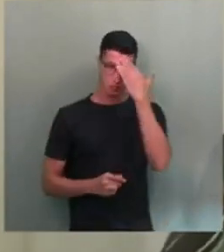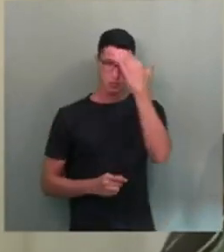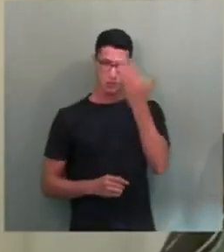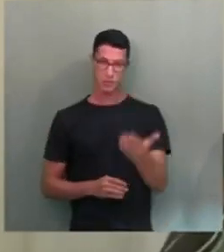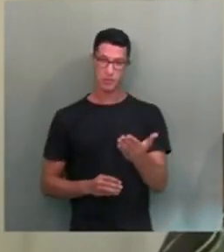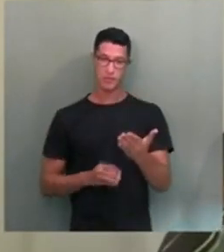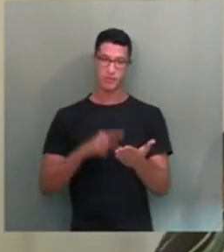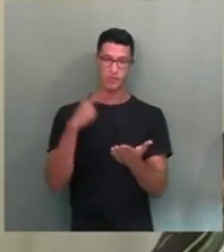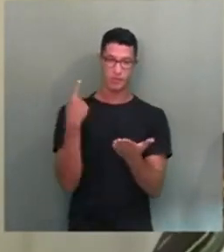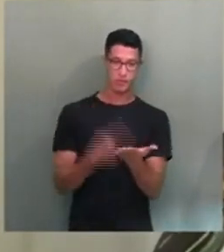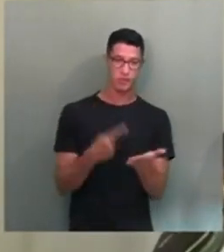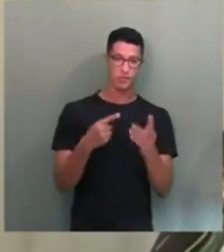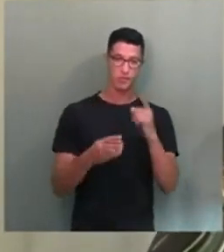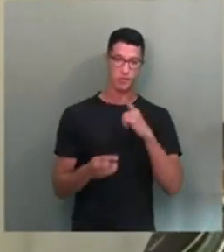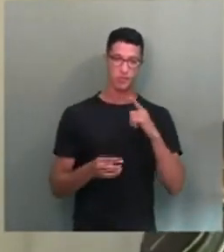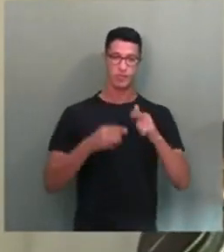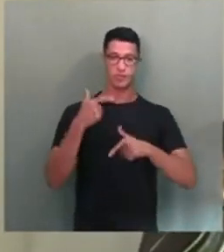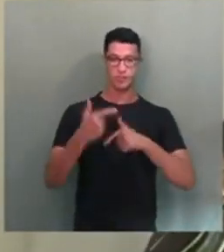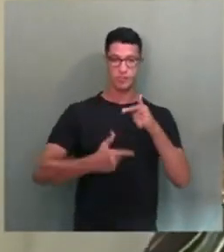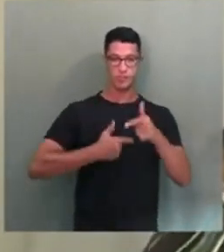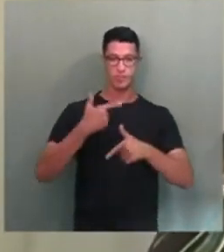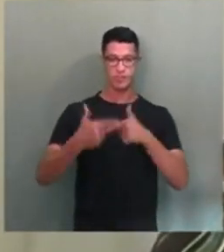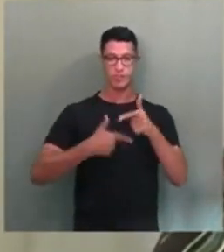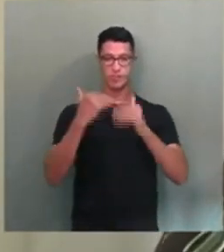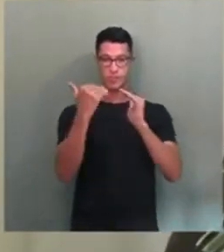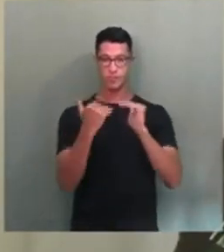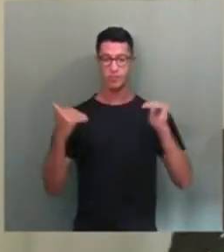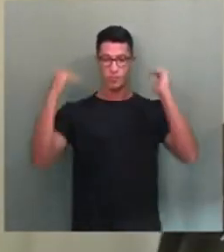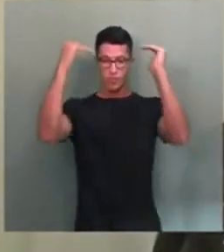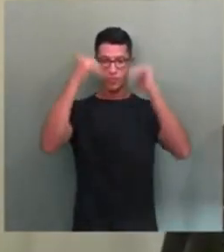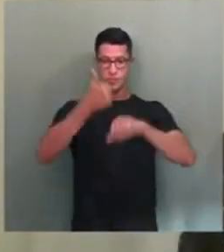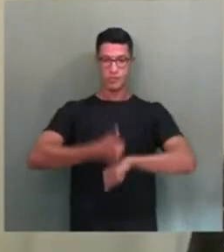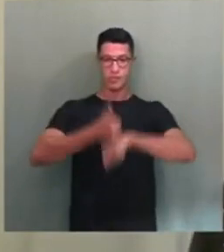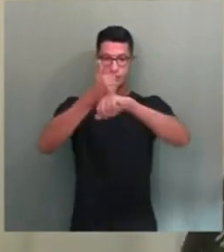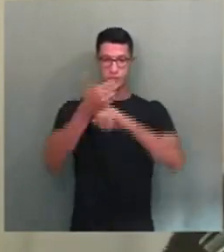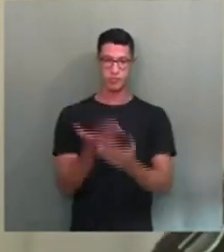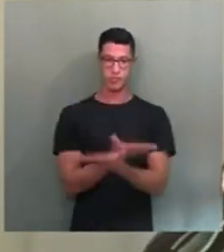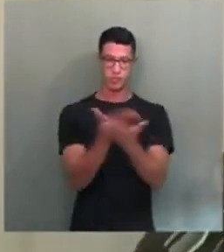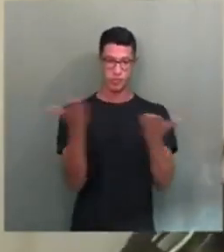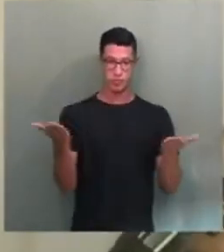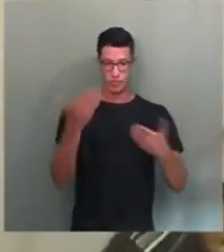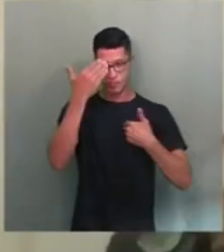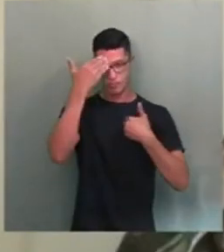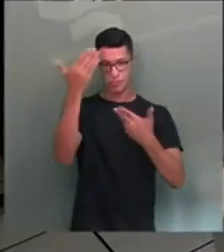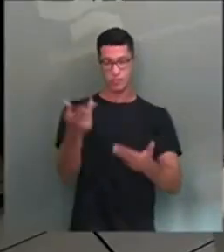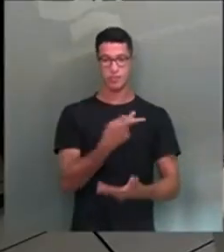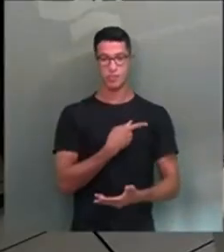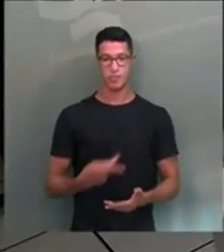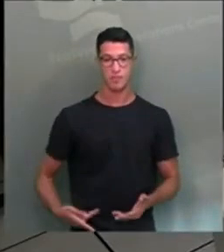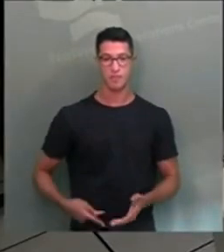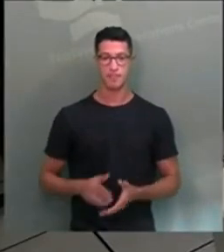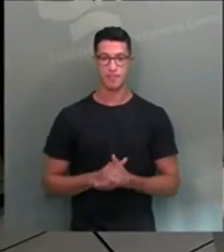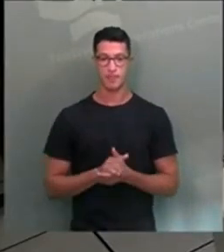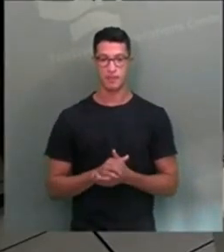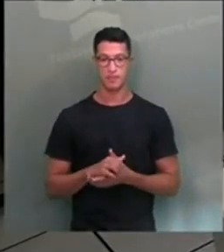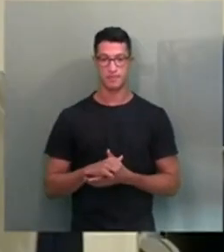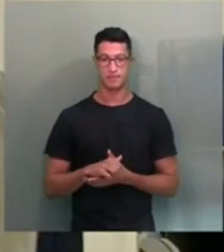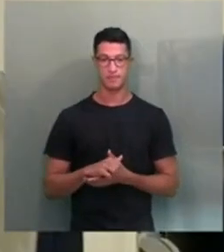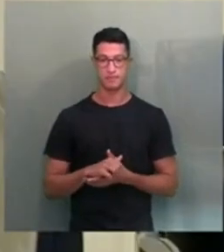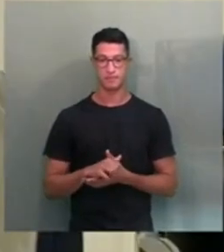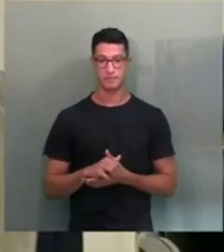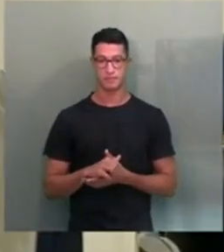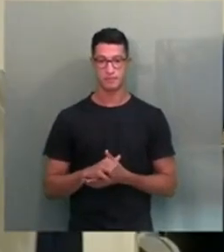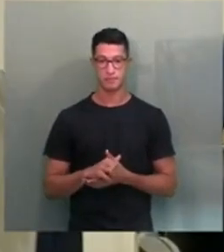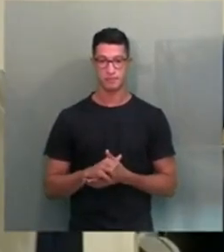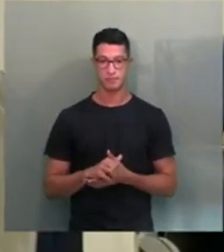o comprometimento e o trabalho e, acima de tudo, o profissionalismo de todos vocês. Gratidão, senhor presidente. Muito obrigado, senadora Leila